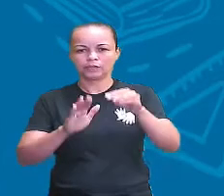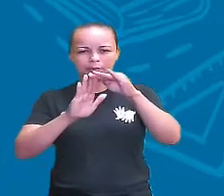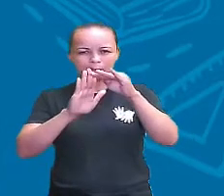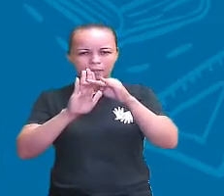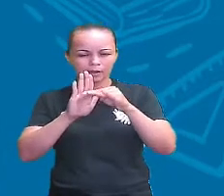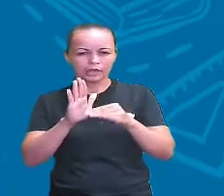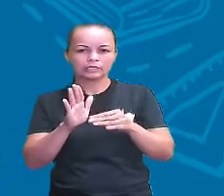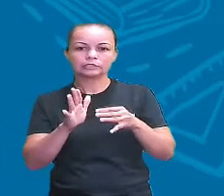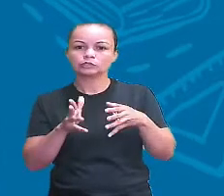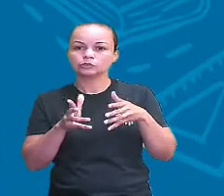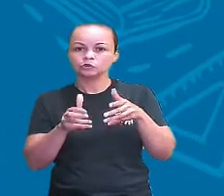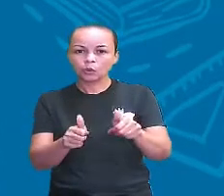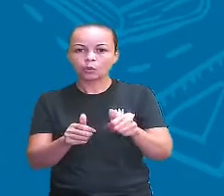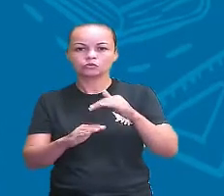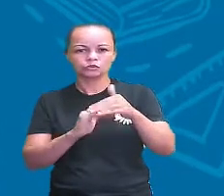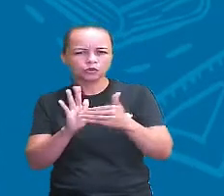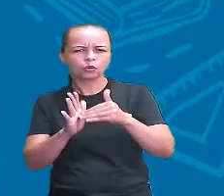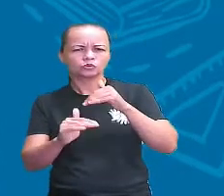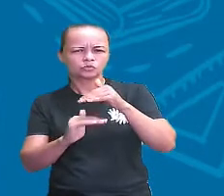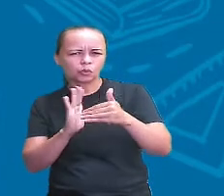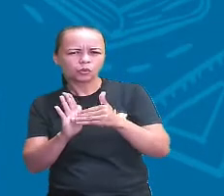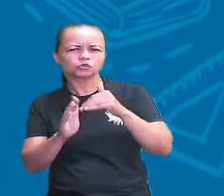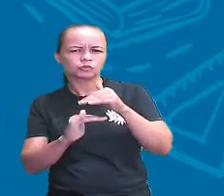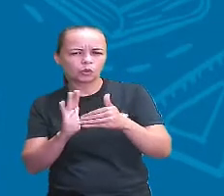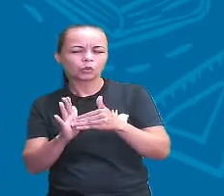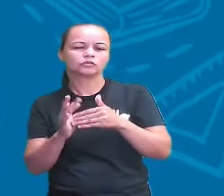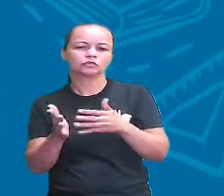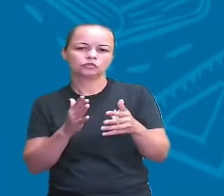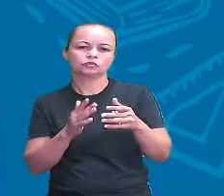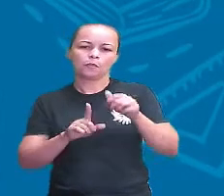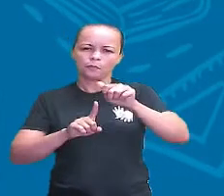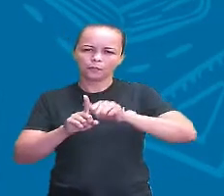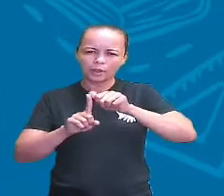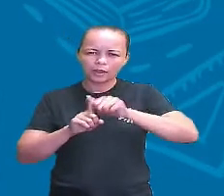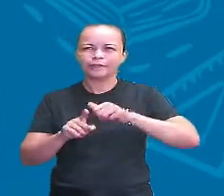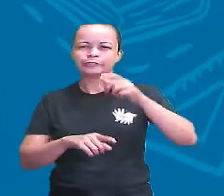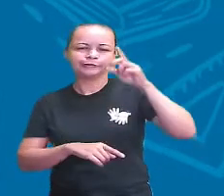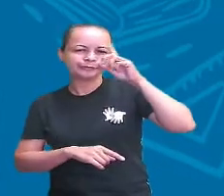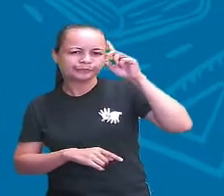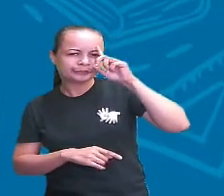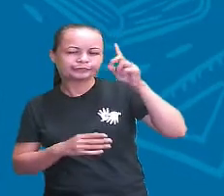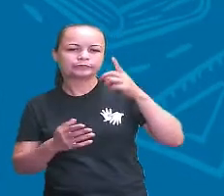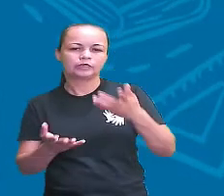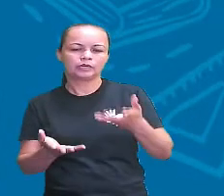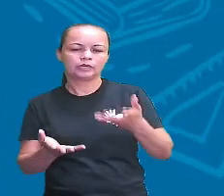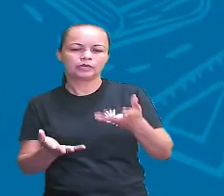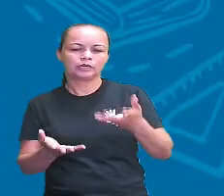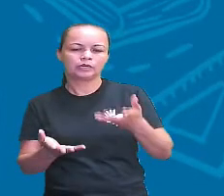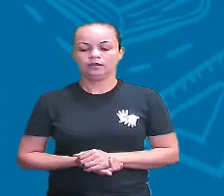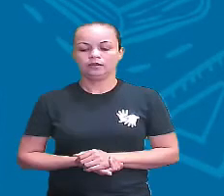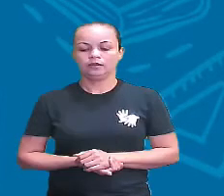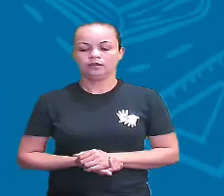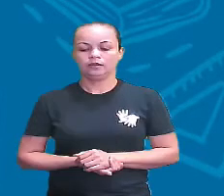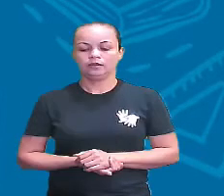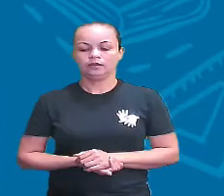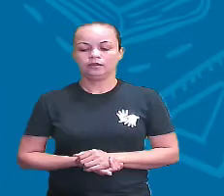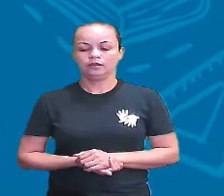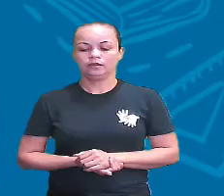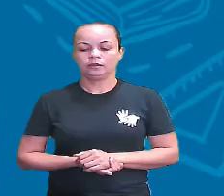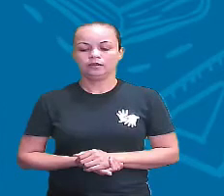aí de todos, que faz todos os dias, todos os meses, certo? Também nós temos, com relação a